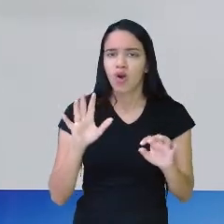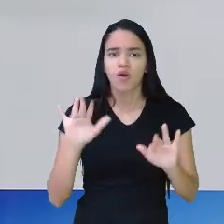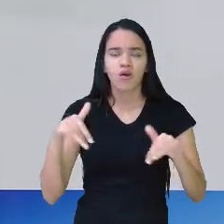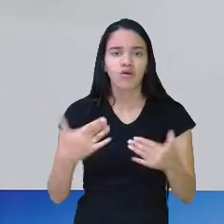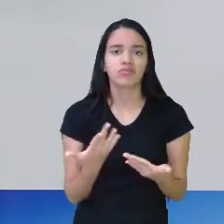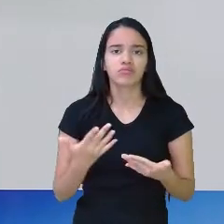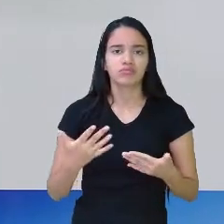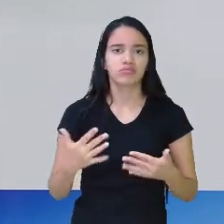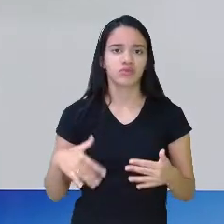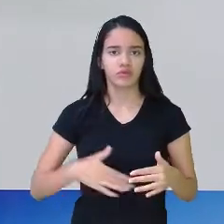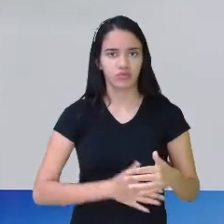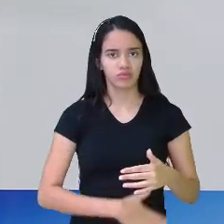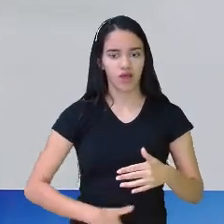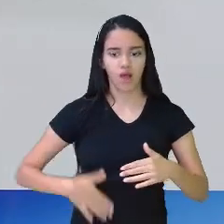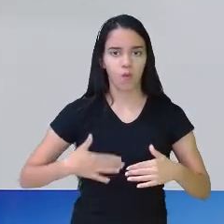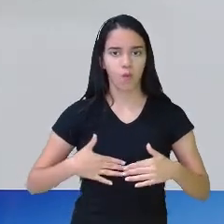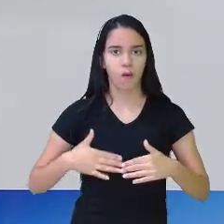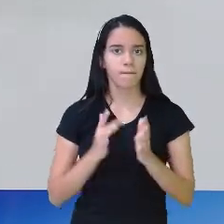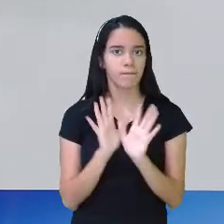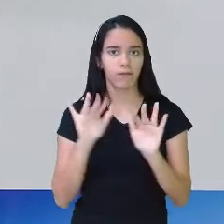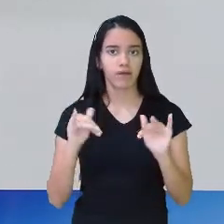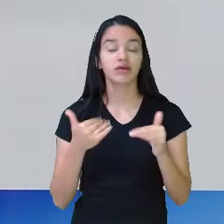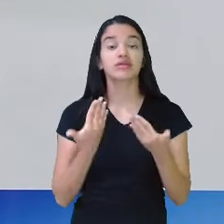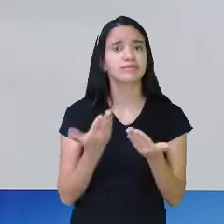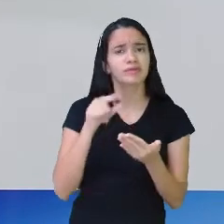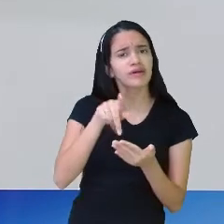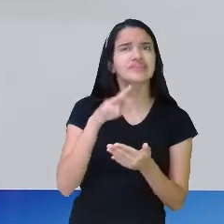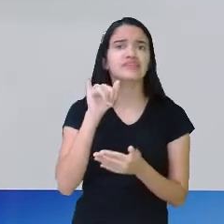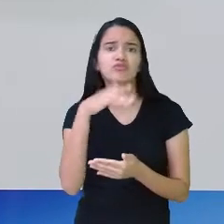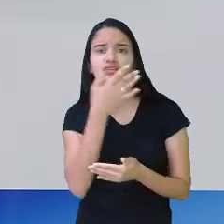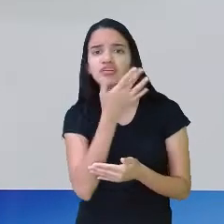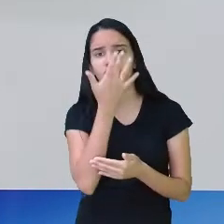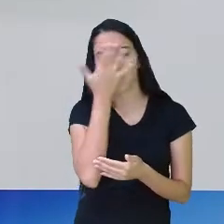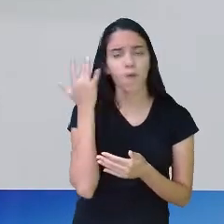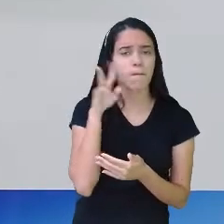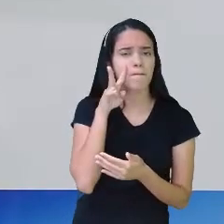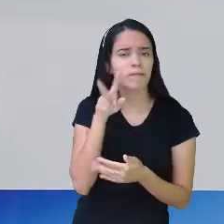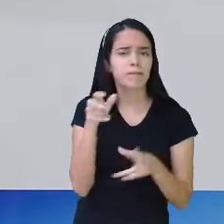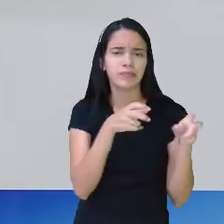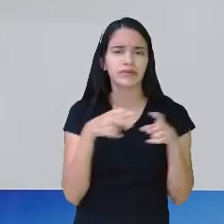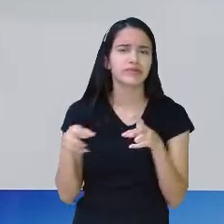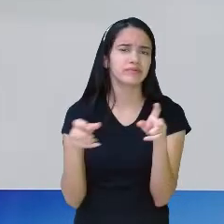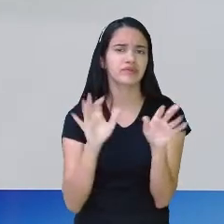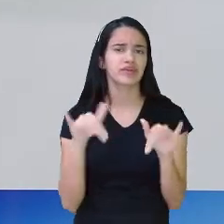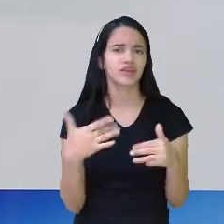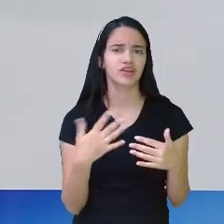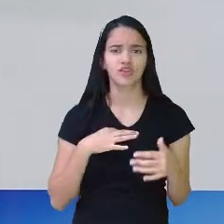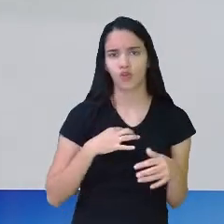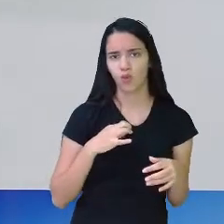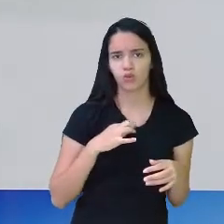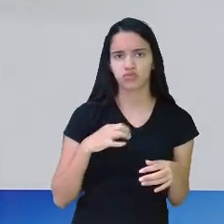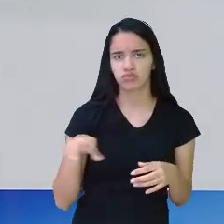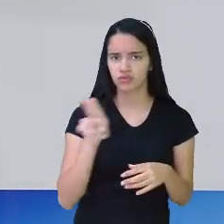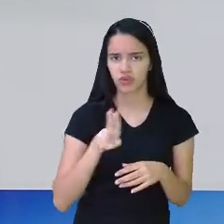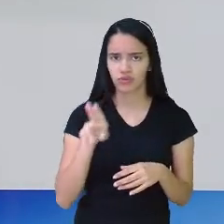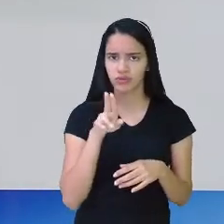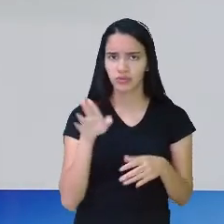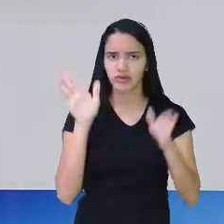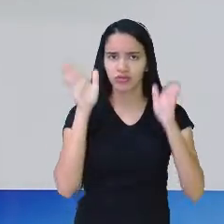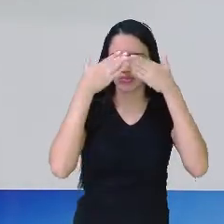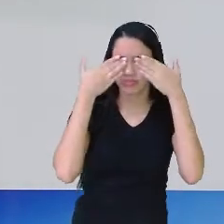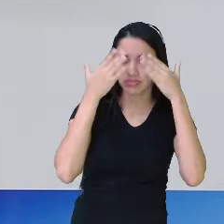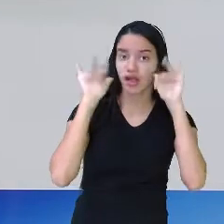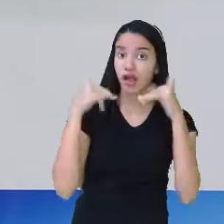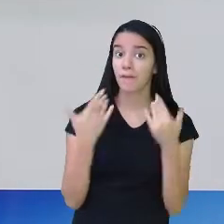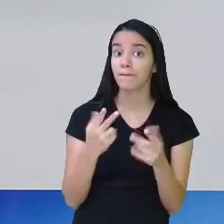ali e para eles estava tudo certo, tá? Então, se vocês verem algumas pessoas desvestidas aí, não precisa tapar o olho não, porque